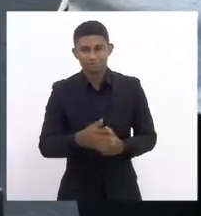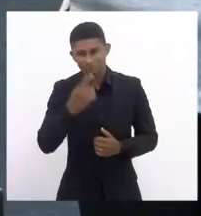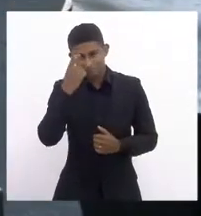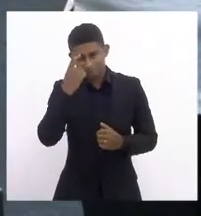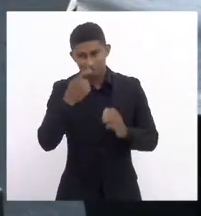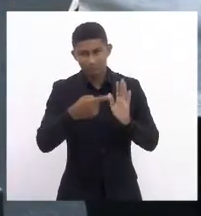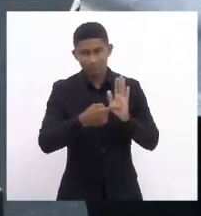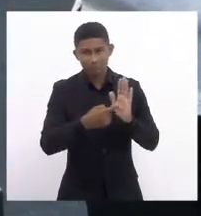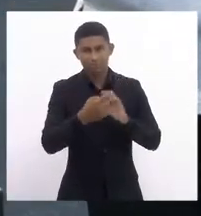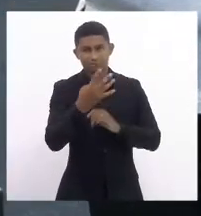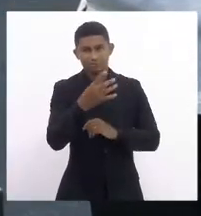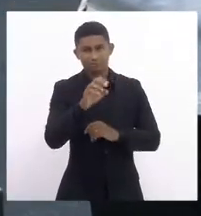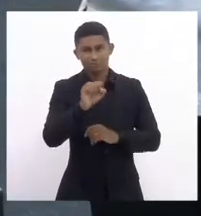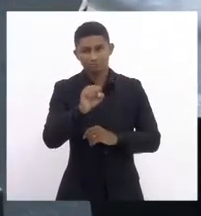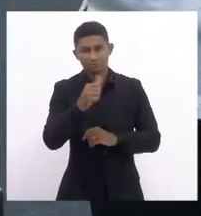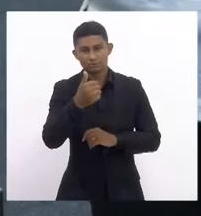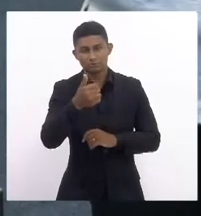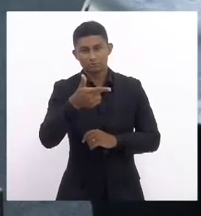4812.